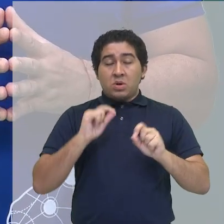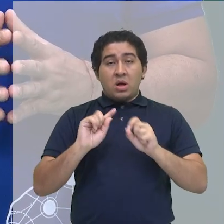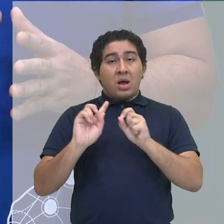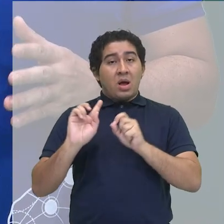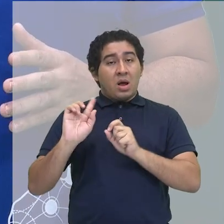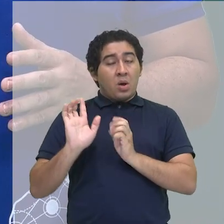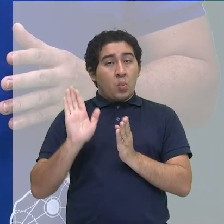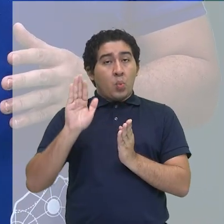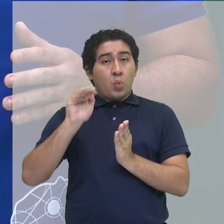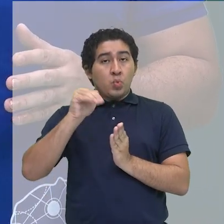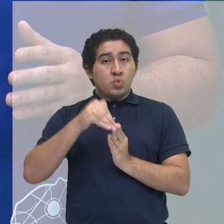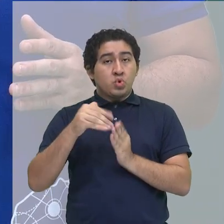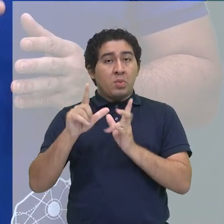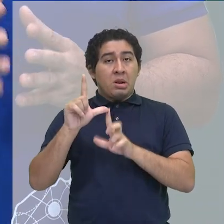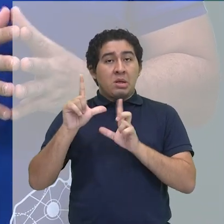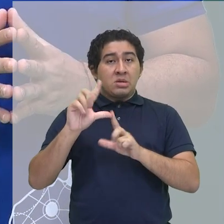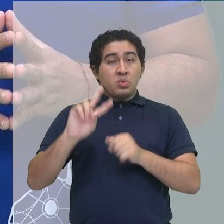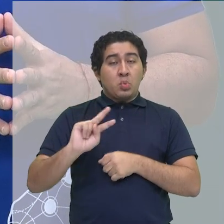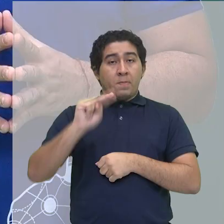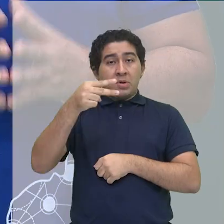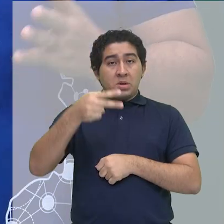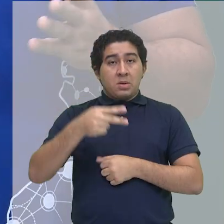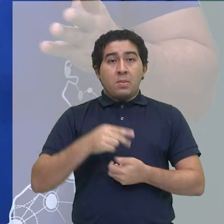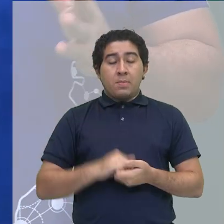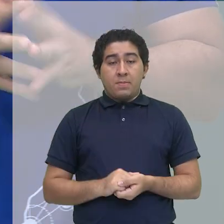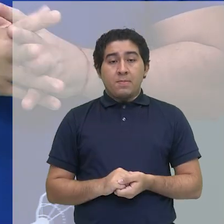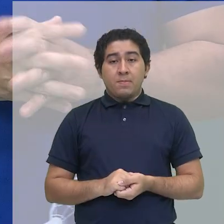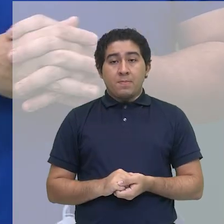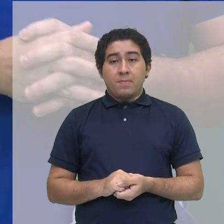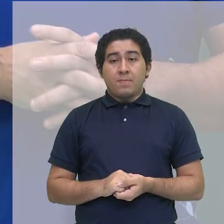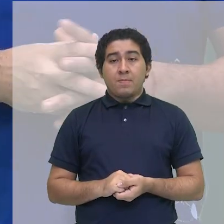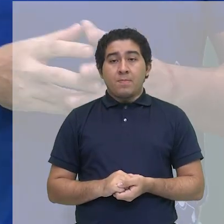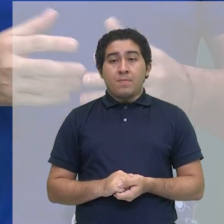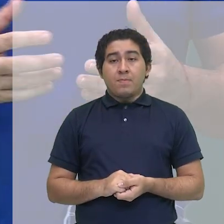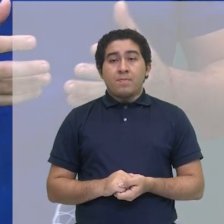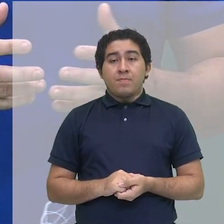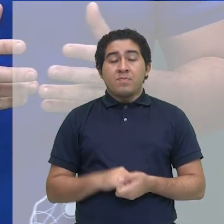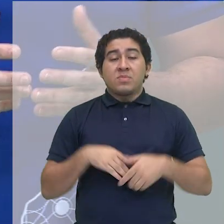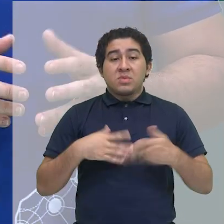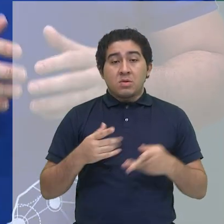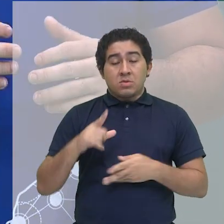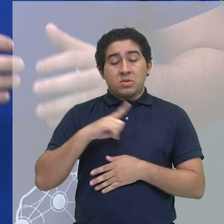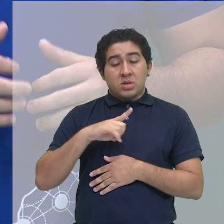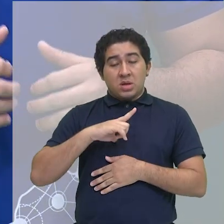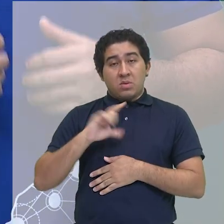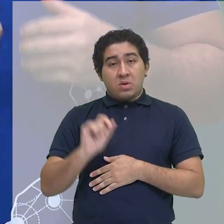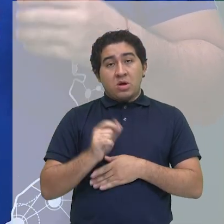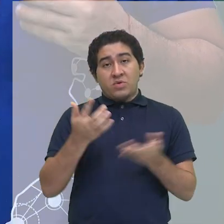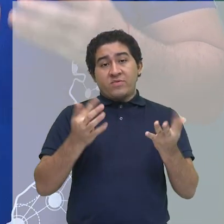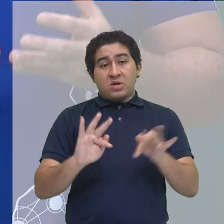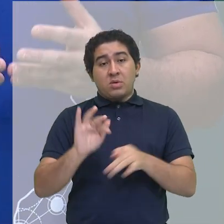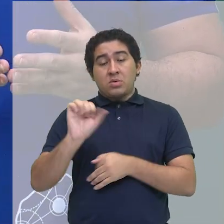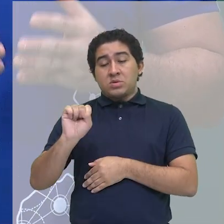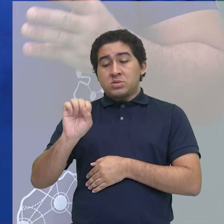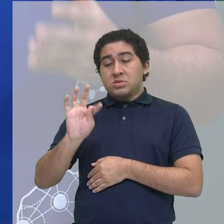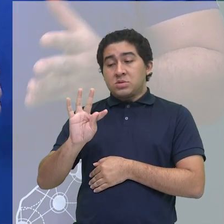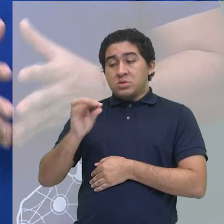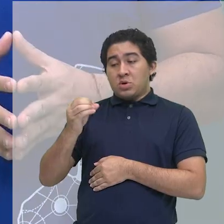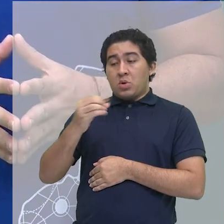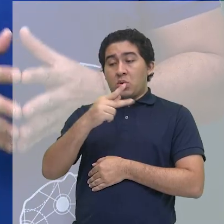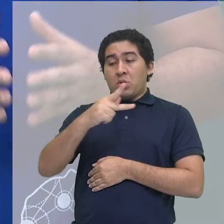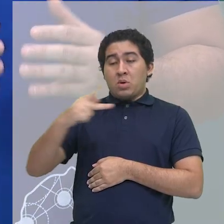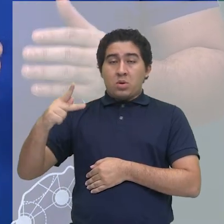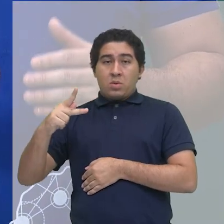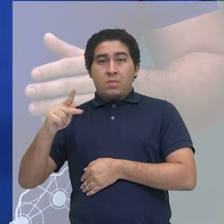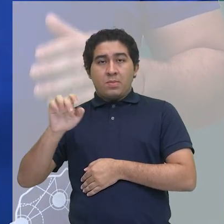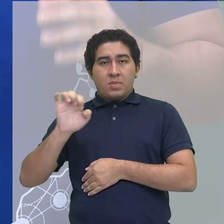última, ok? Eu vou duplicar a última. E aí eu vou falar stopped. I stopped the